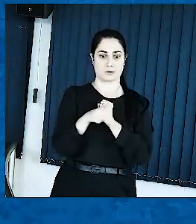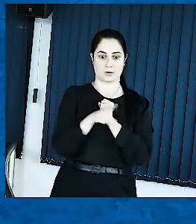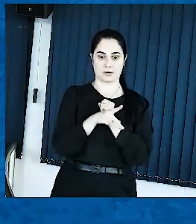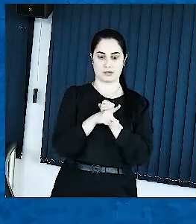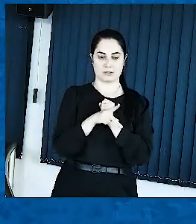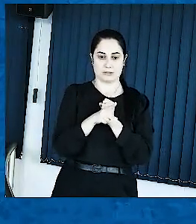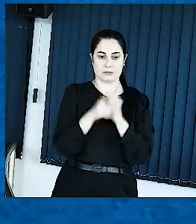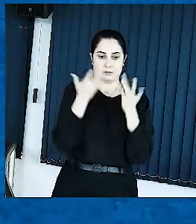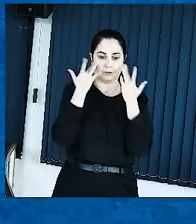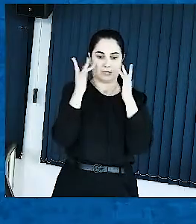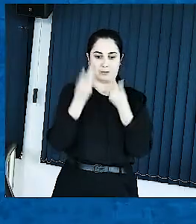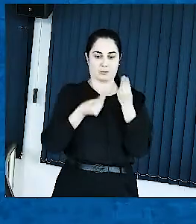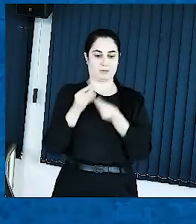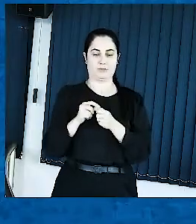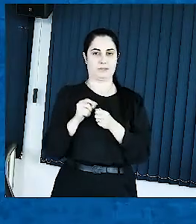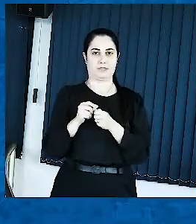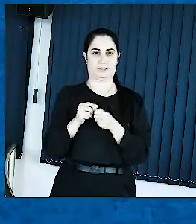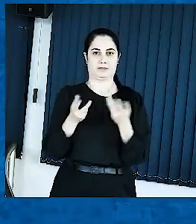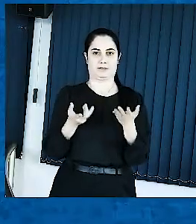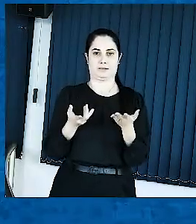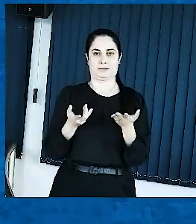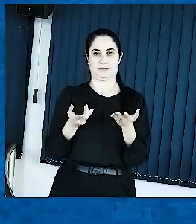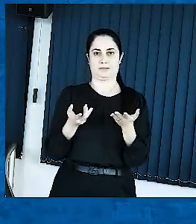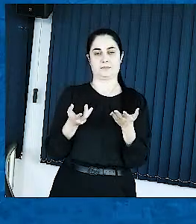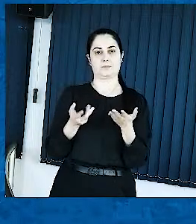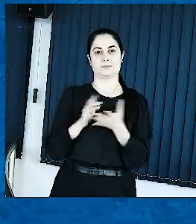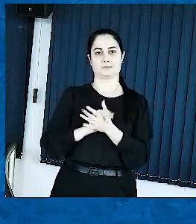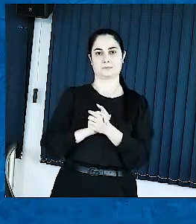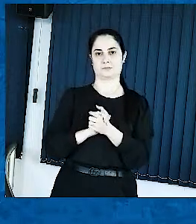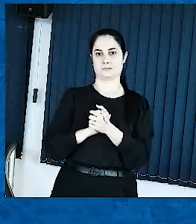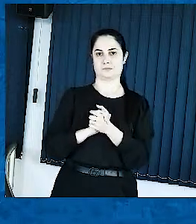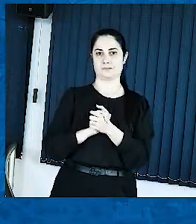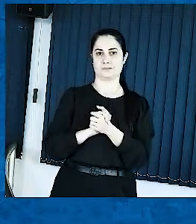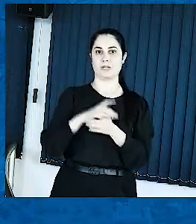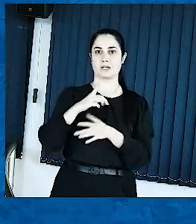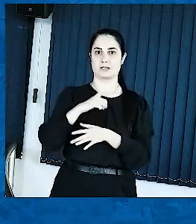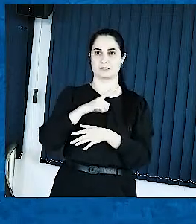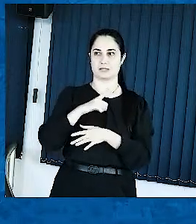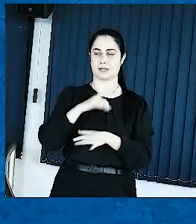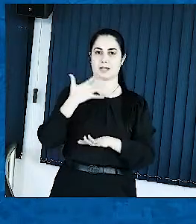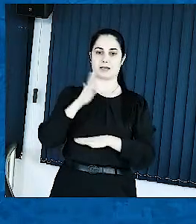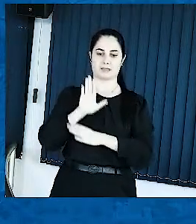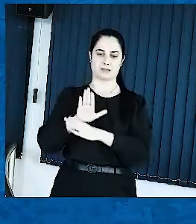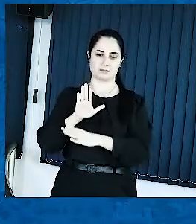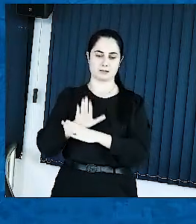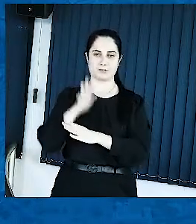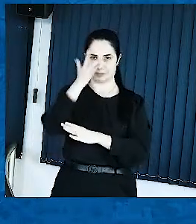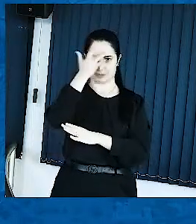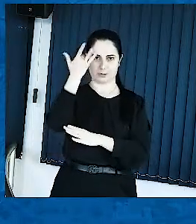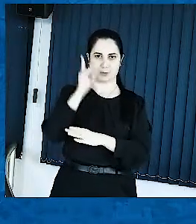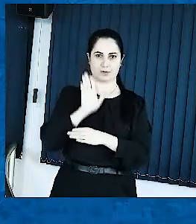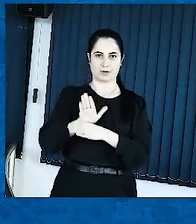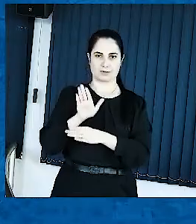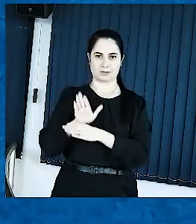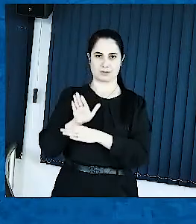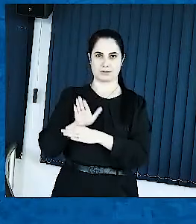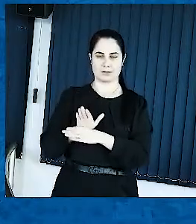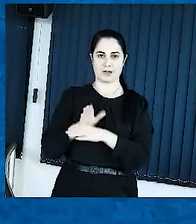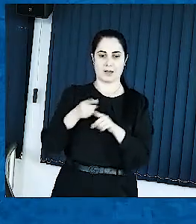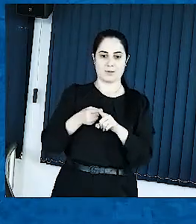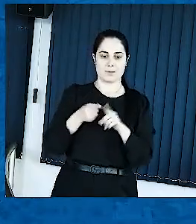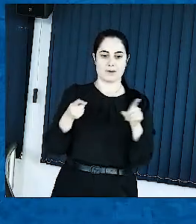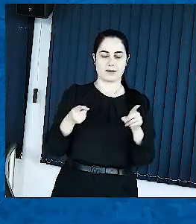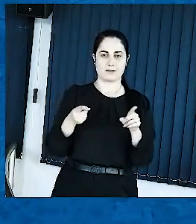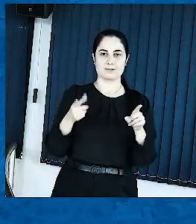que não está preparado para isso, o que ele vai fazer? Existem os ajudantes, existem os atendentes